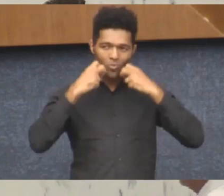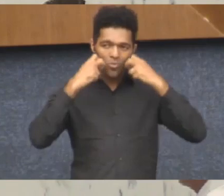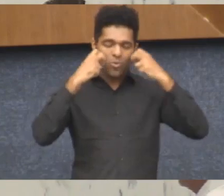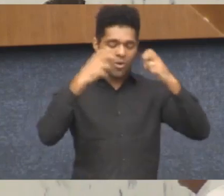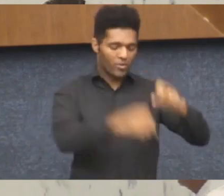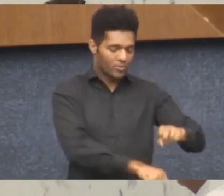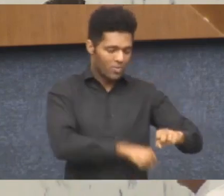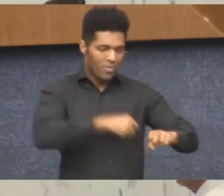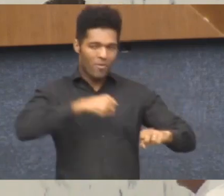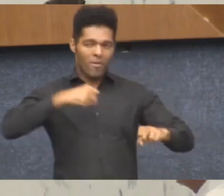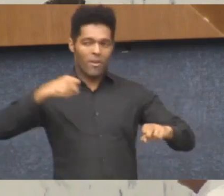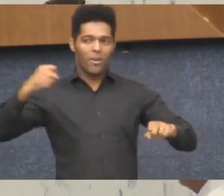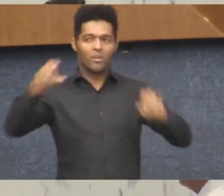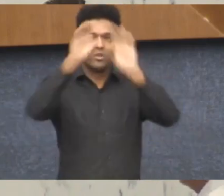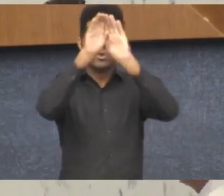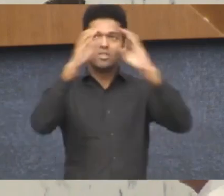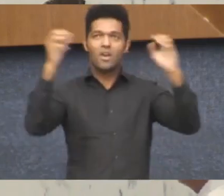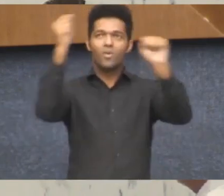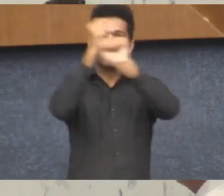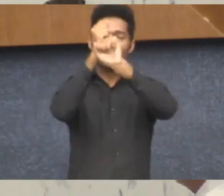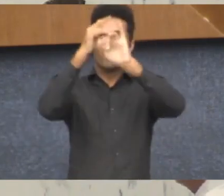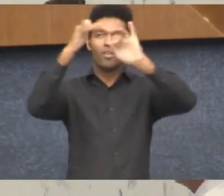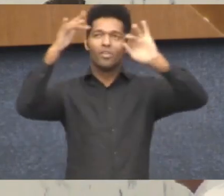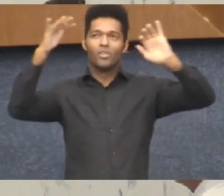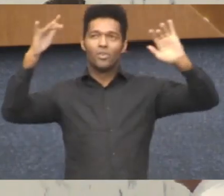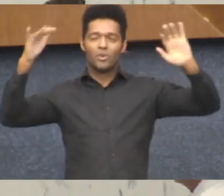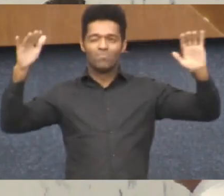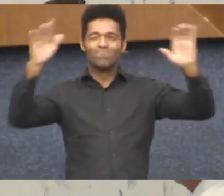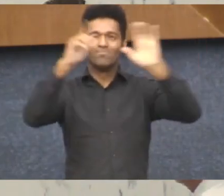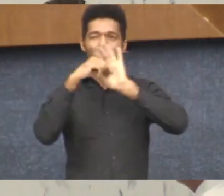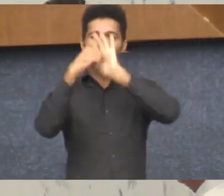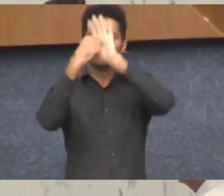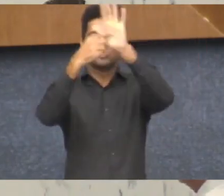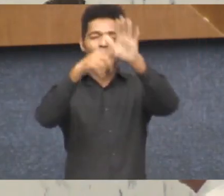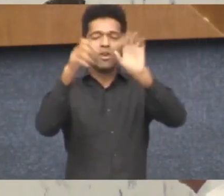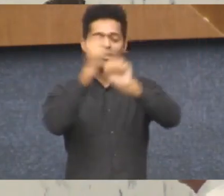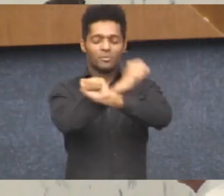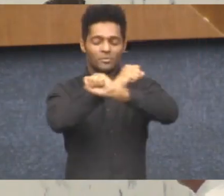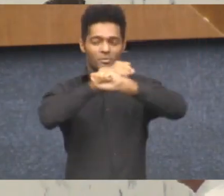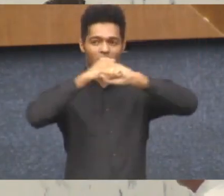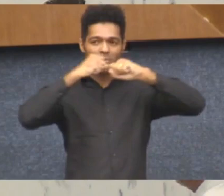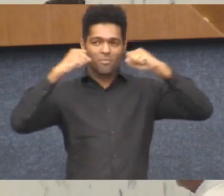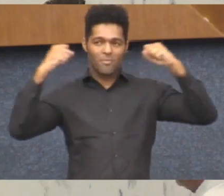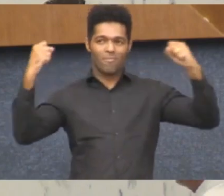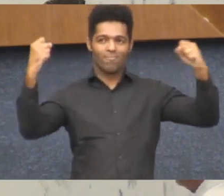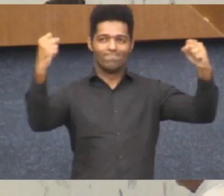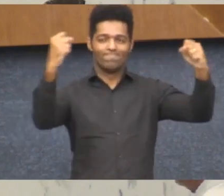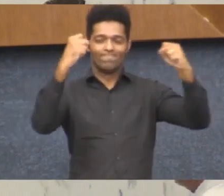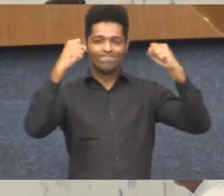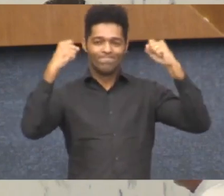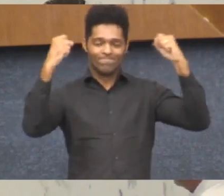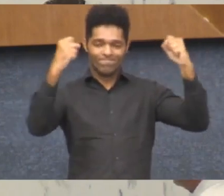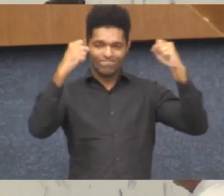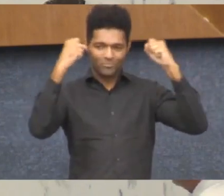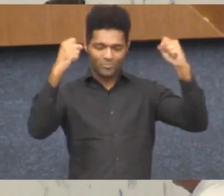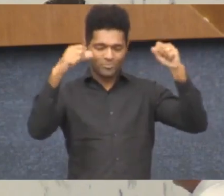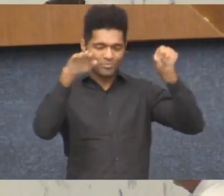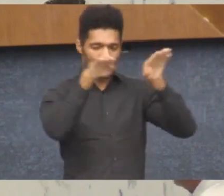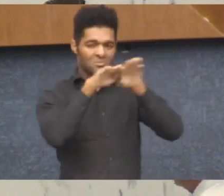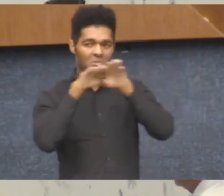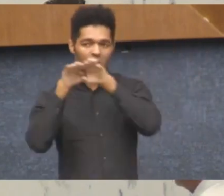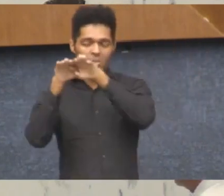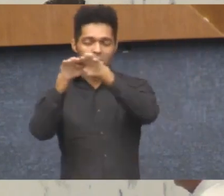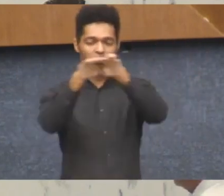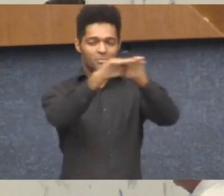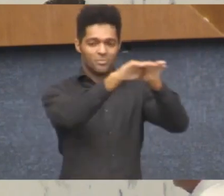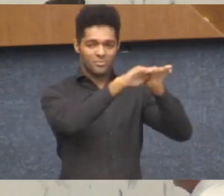e o sol da liberdade em raios fúlgidos brilhou no céu da pátria nesse